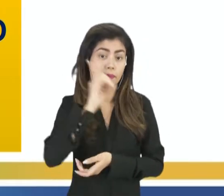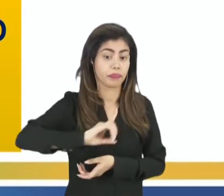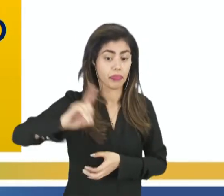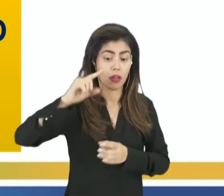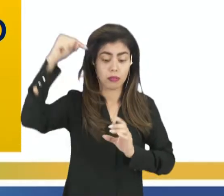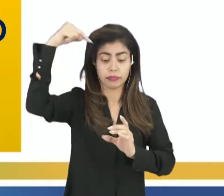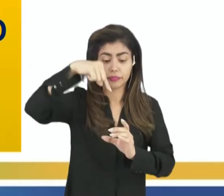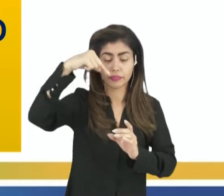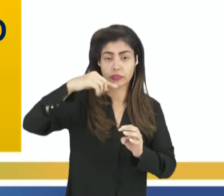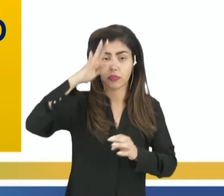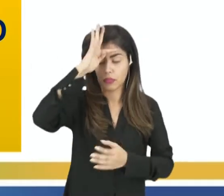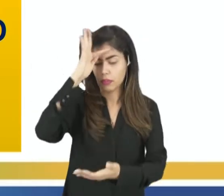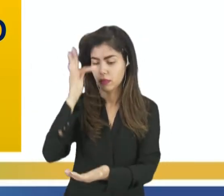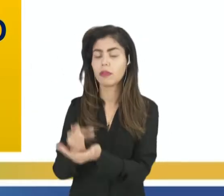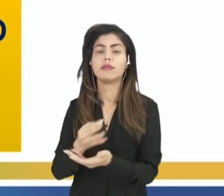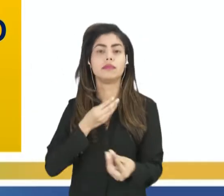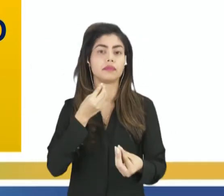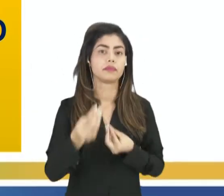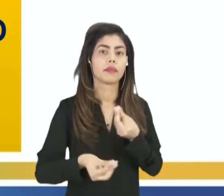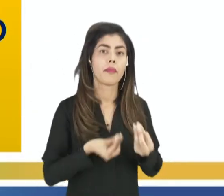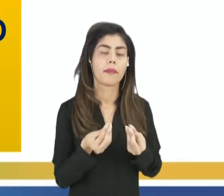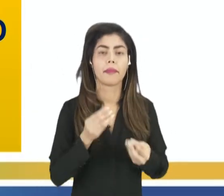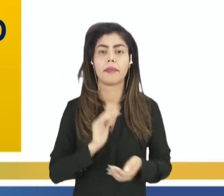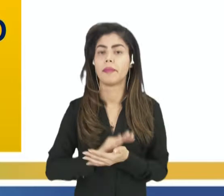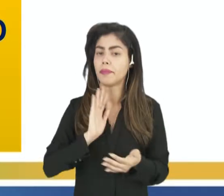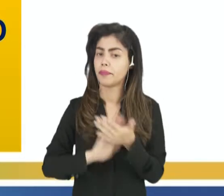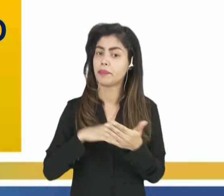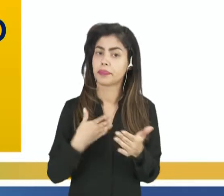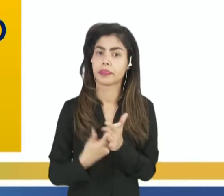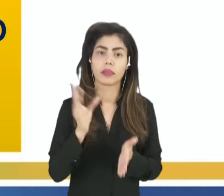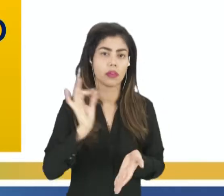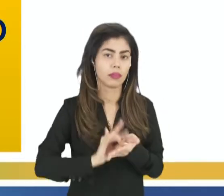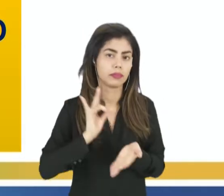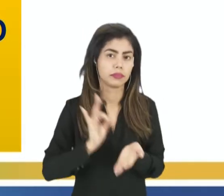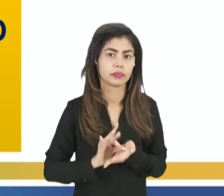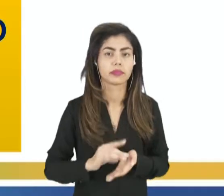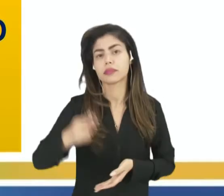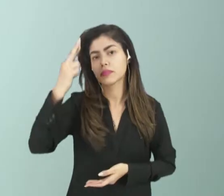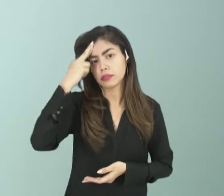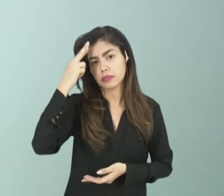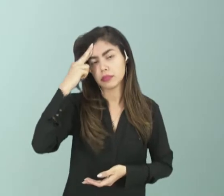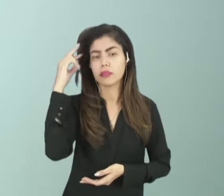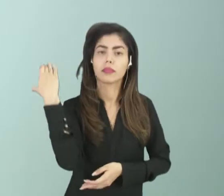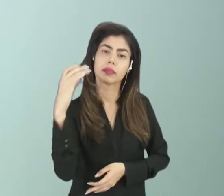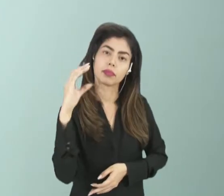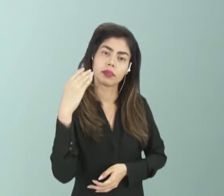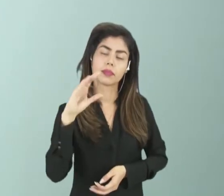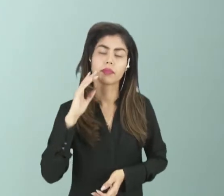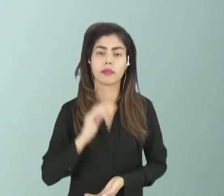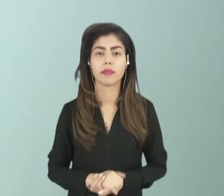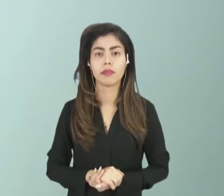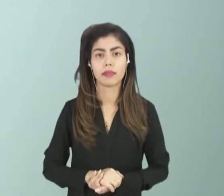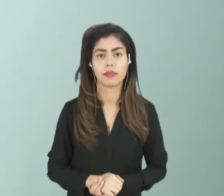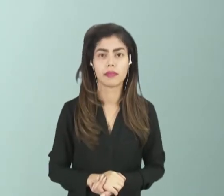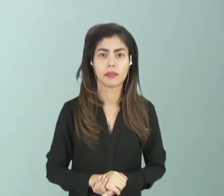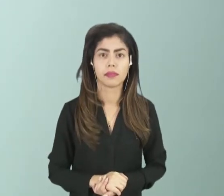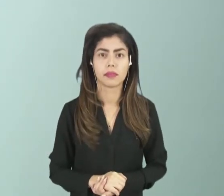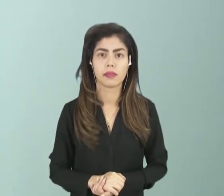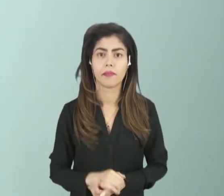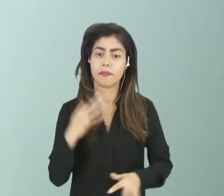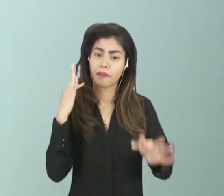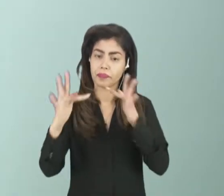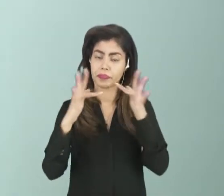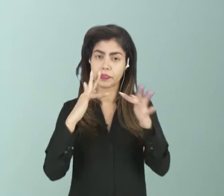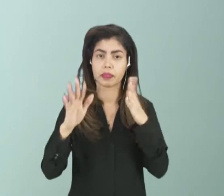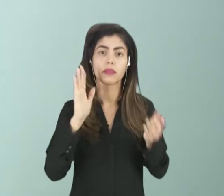a fé como instrumento para interpretar a realidade, a razão, a ciência. A física